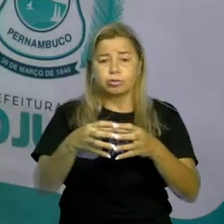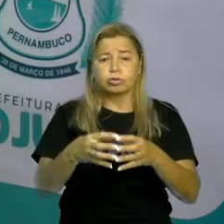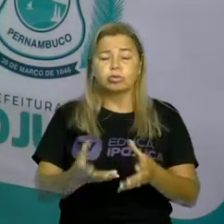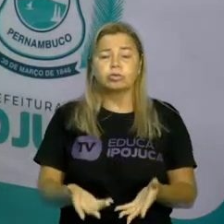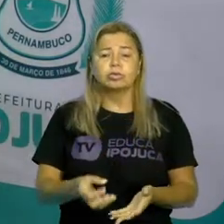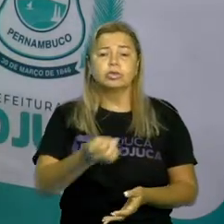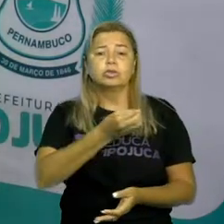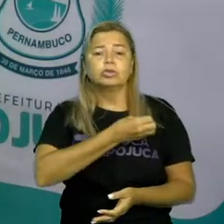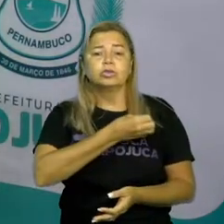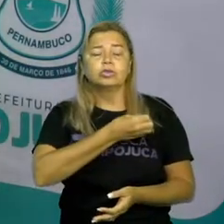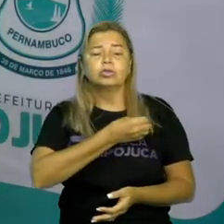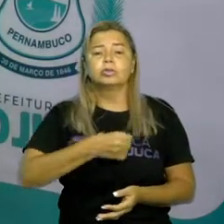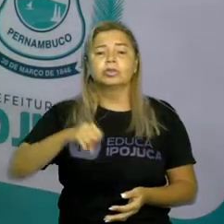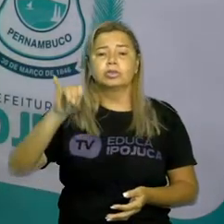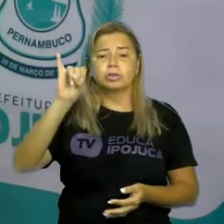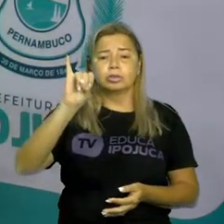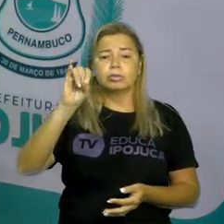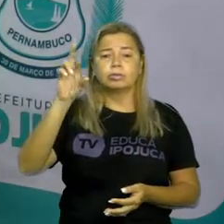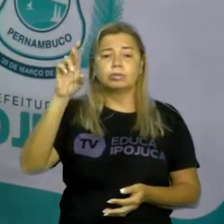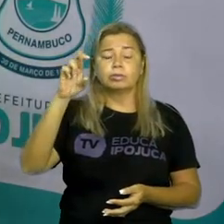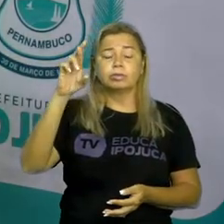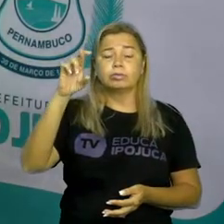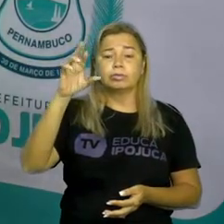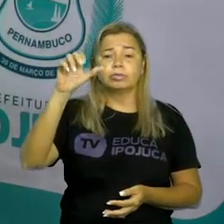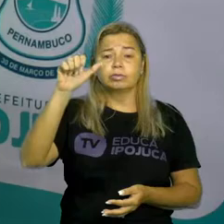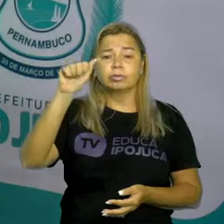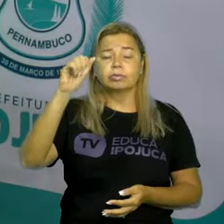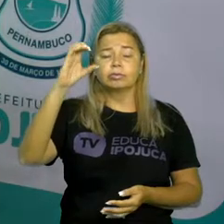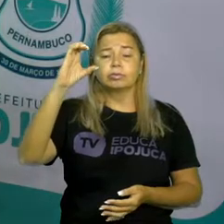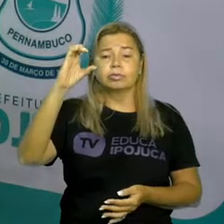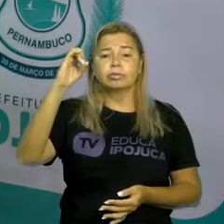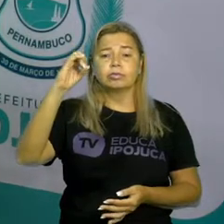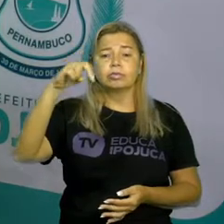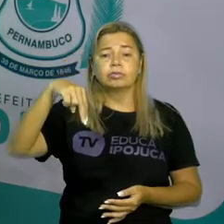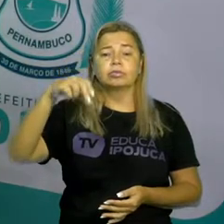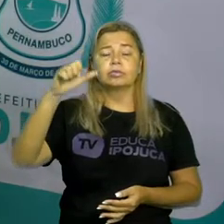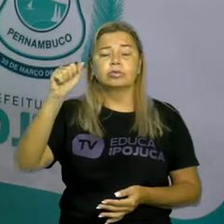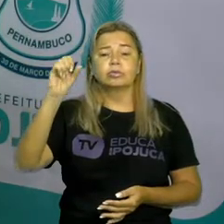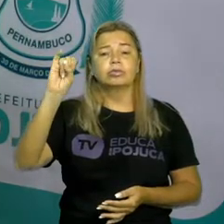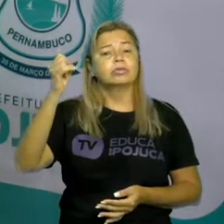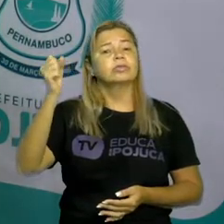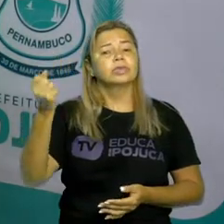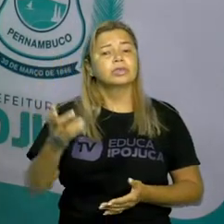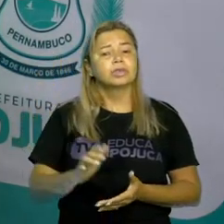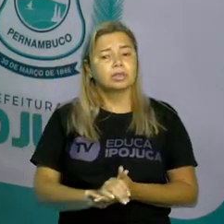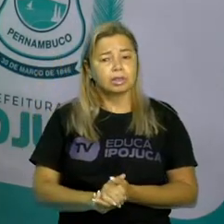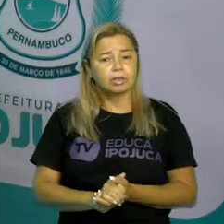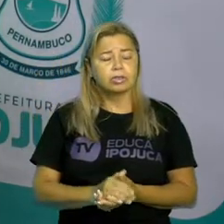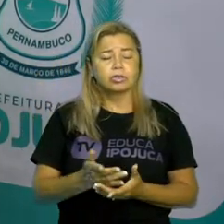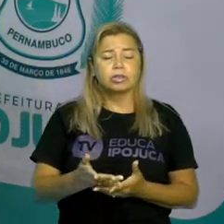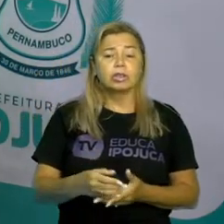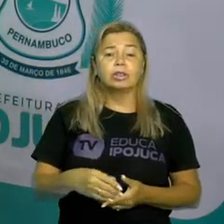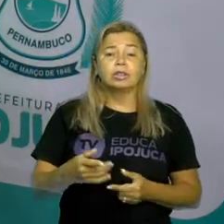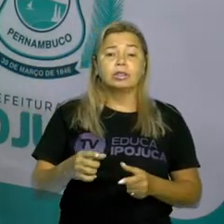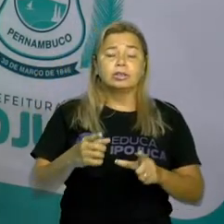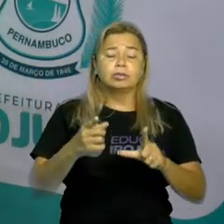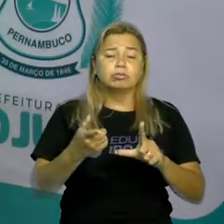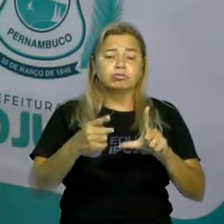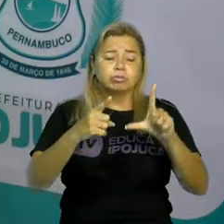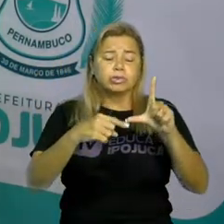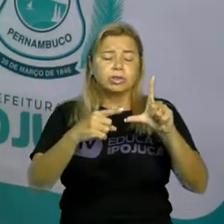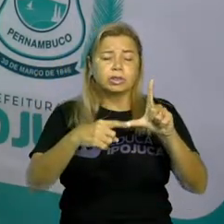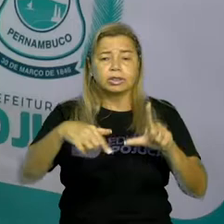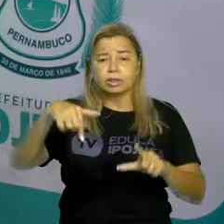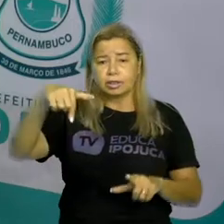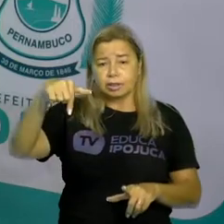pois o termo cociente começa com a letra q e remete é o resultado de uma divisão quando a gente